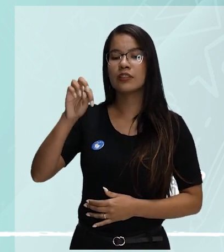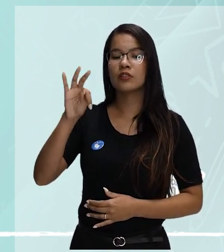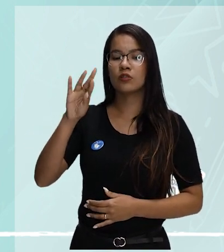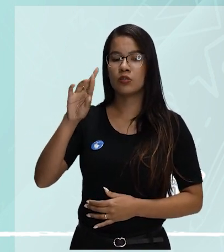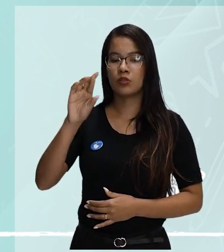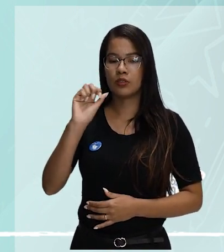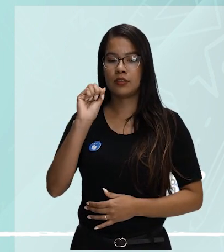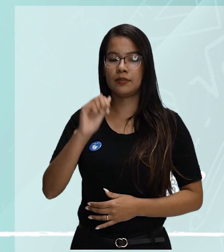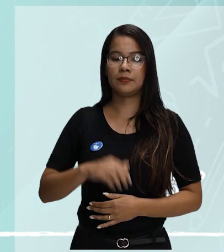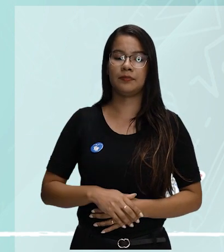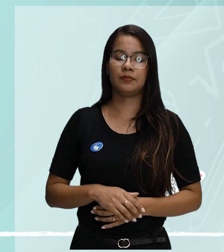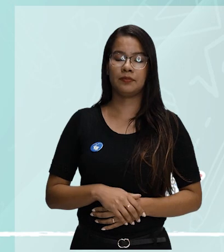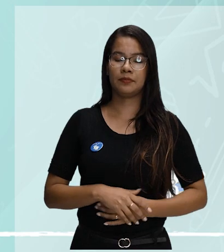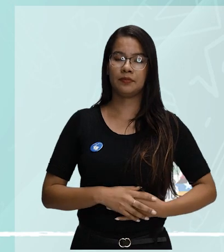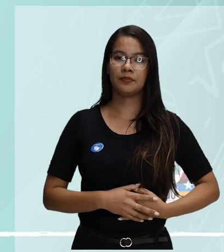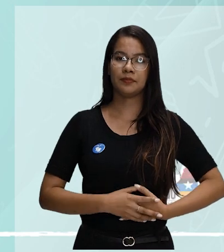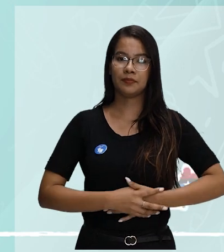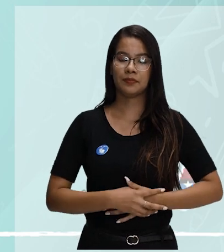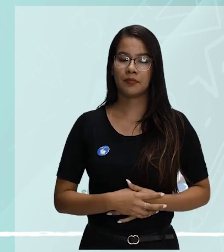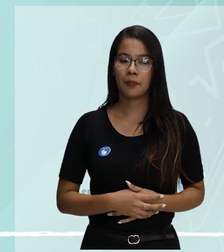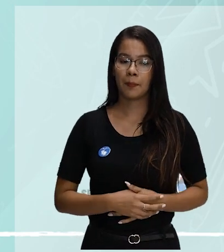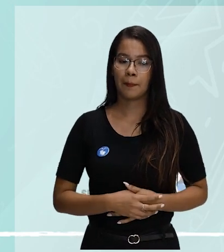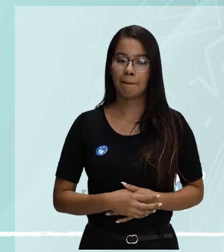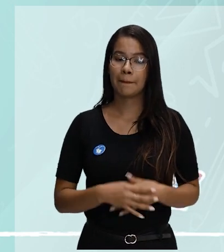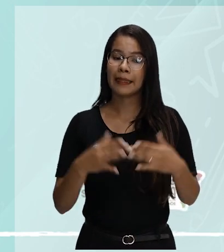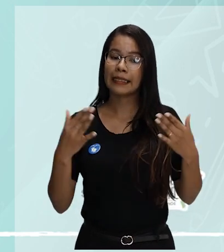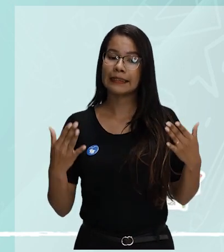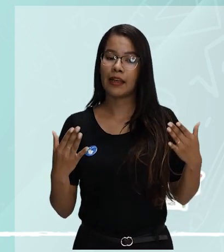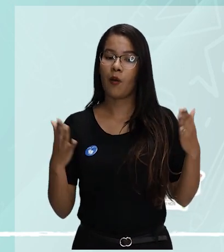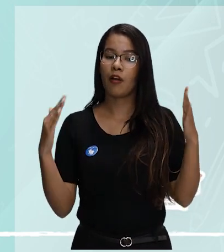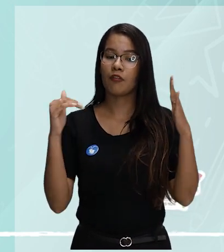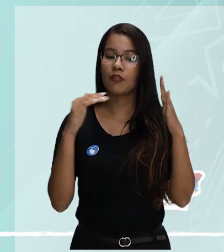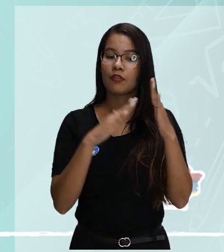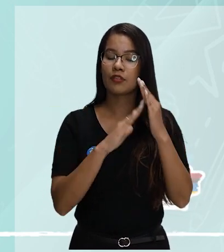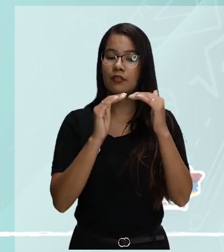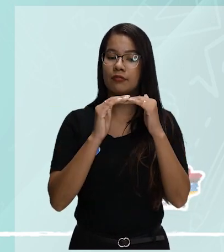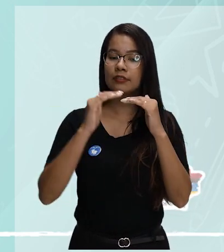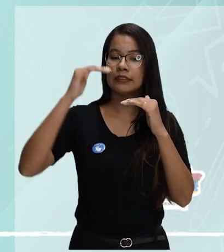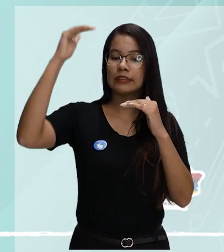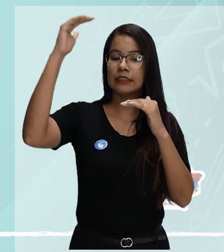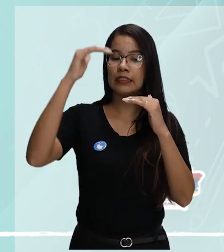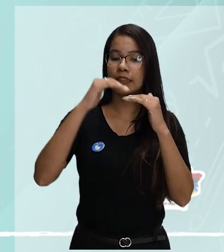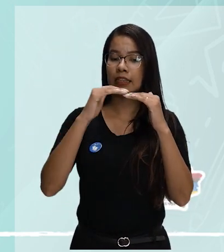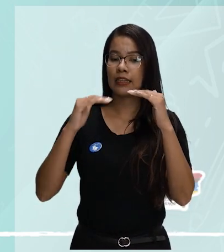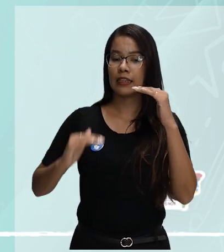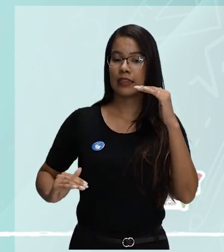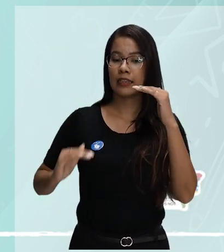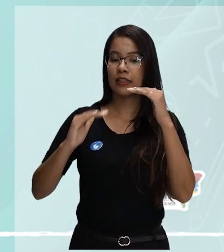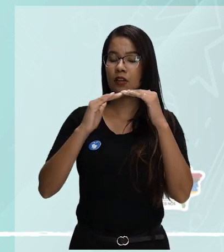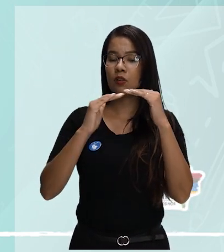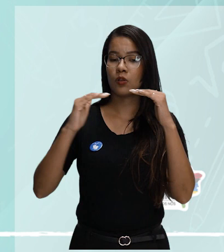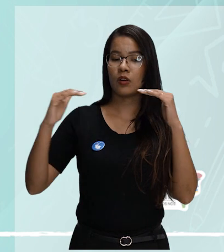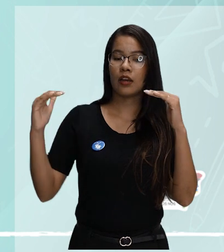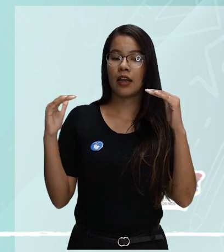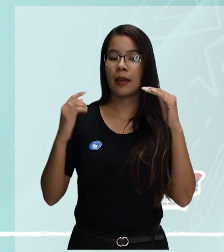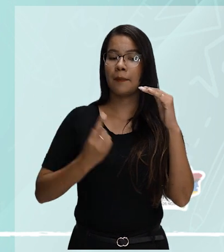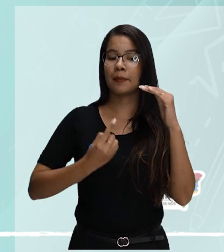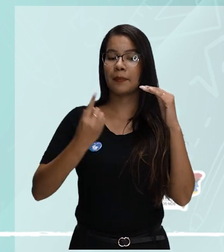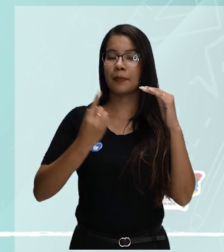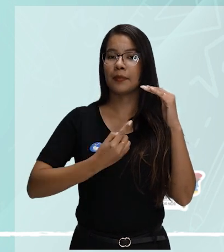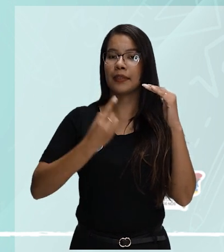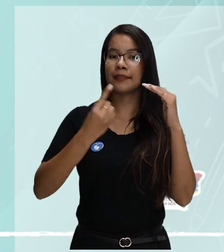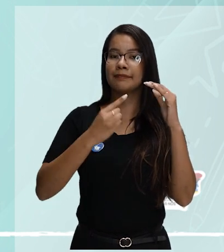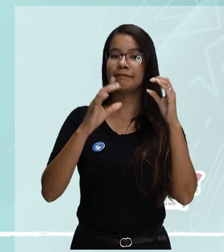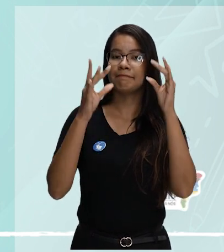desse assunto, ok? Bem lá. Ó, pessoal, função crescente, decrescente e constante. Primeira definição de